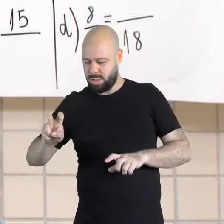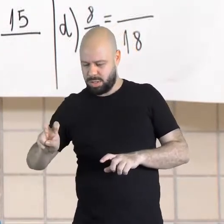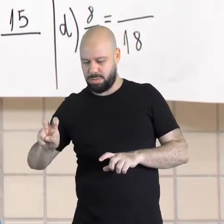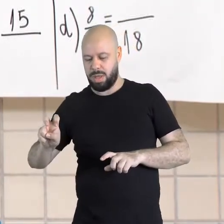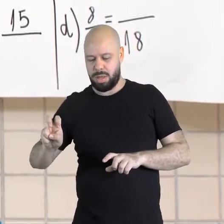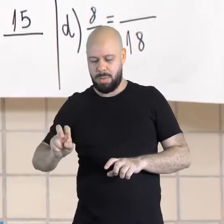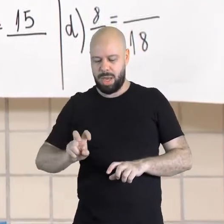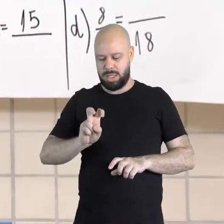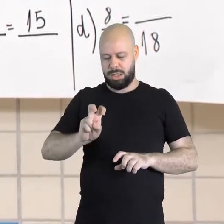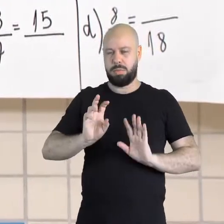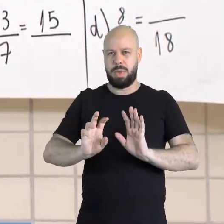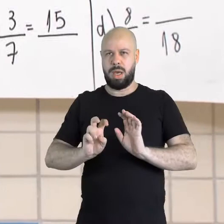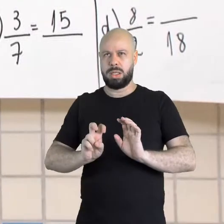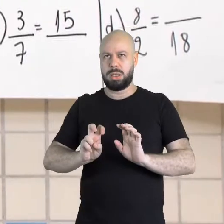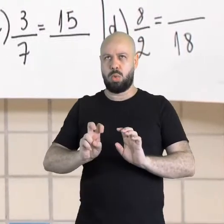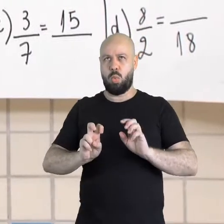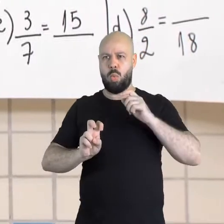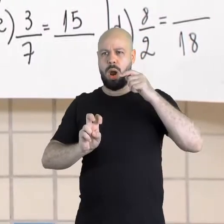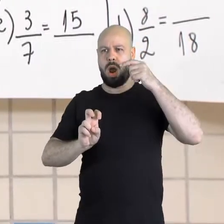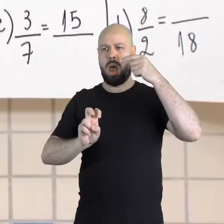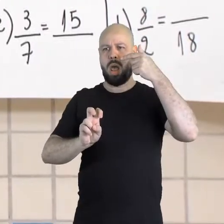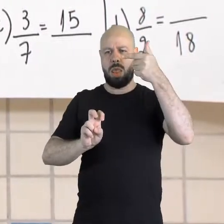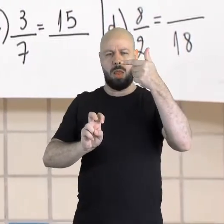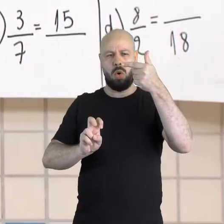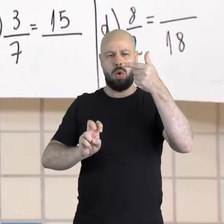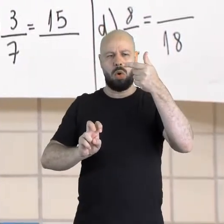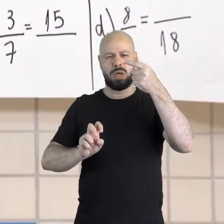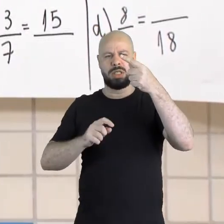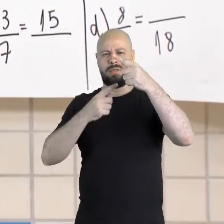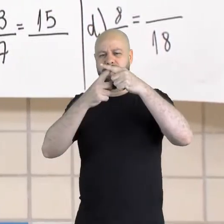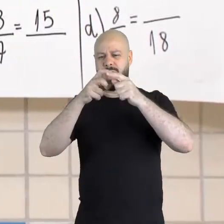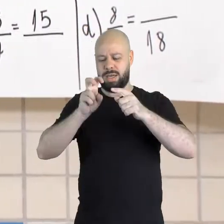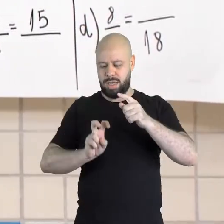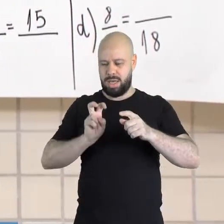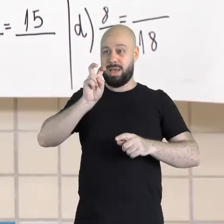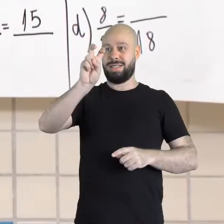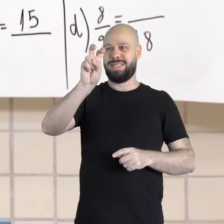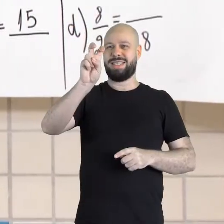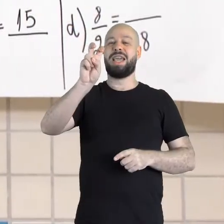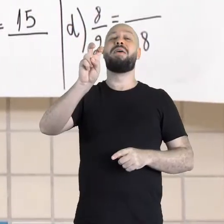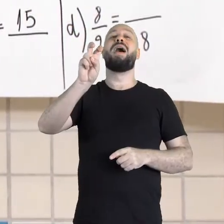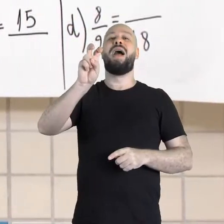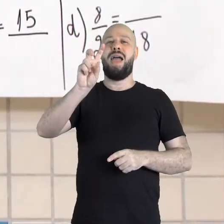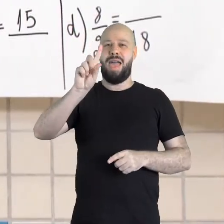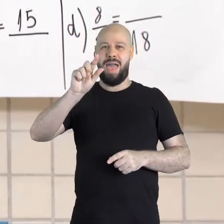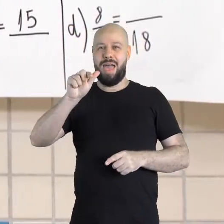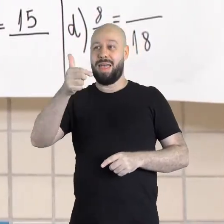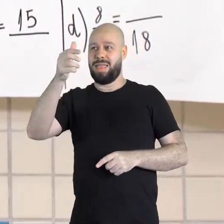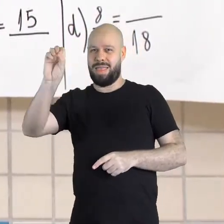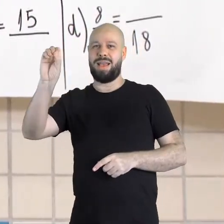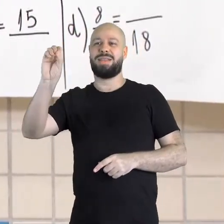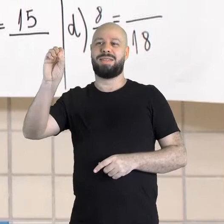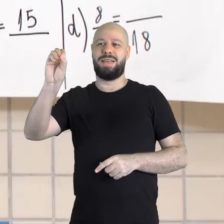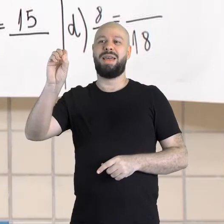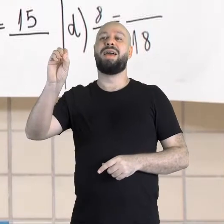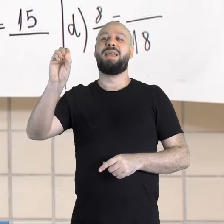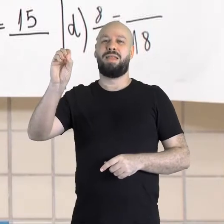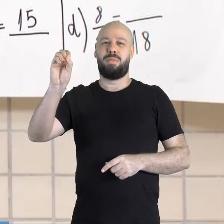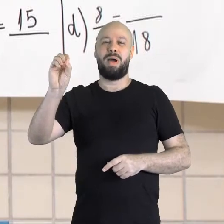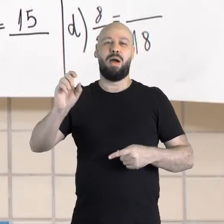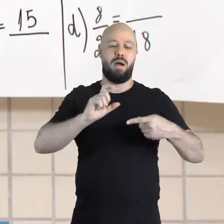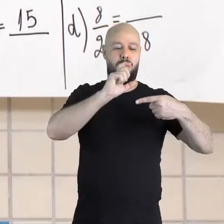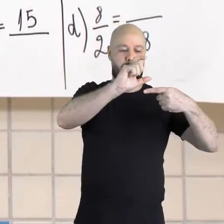10. Encontrei a fração equivalente. 2 quintos é equivalente a 10